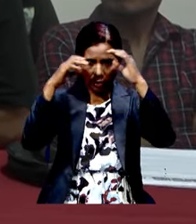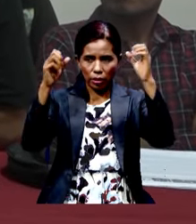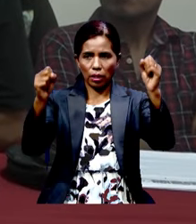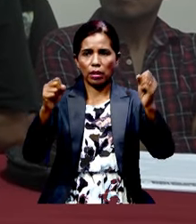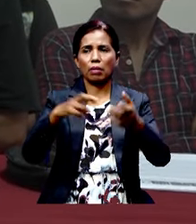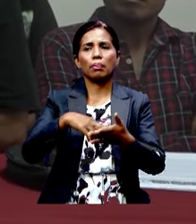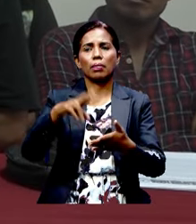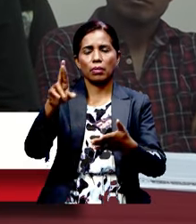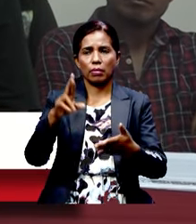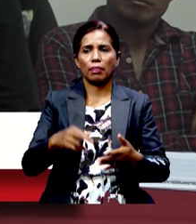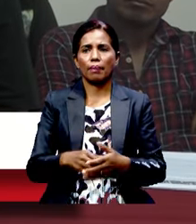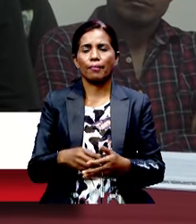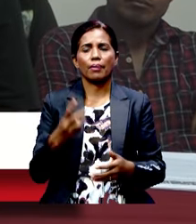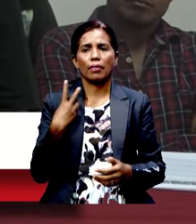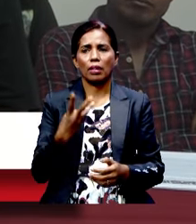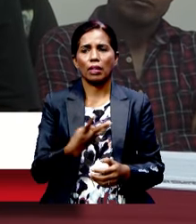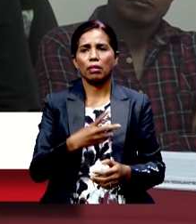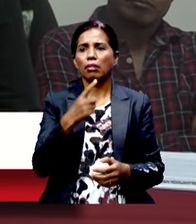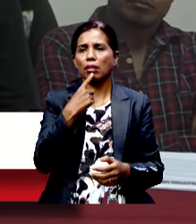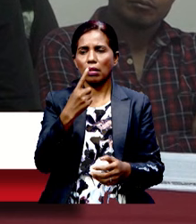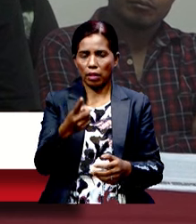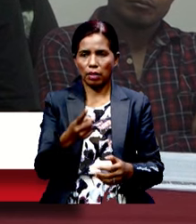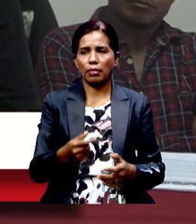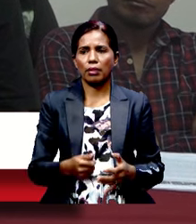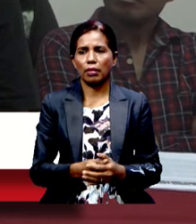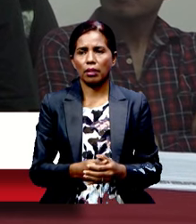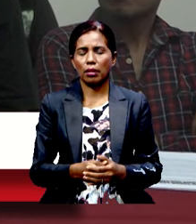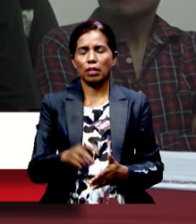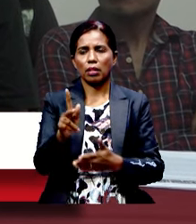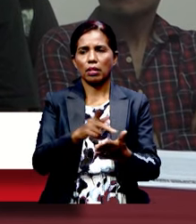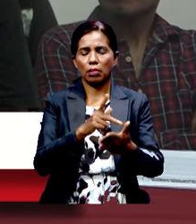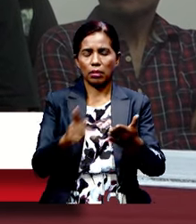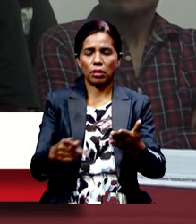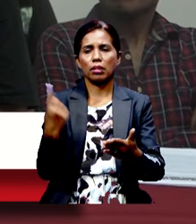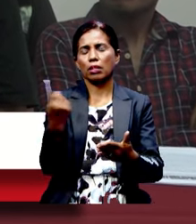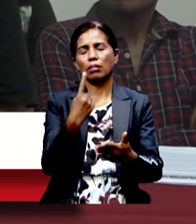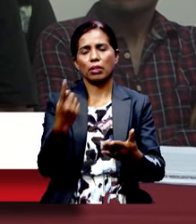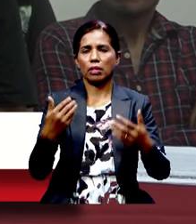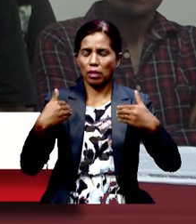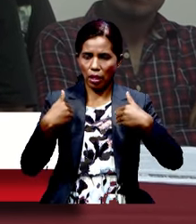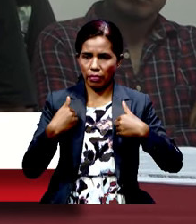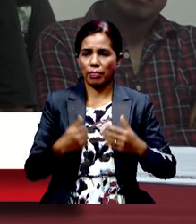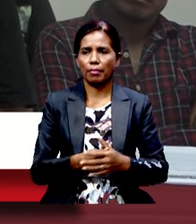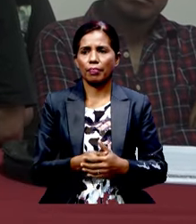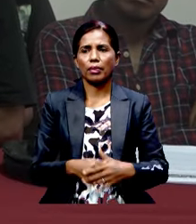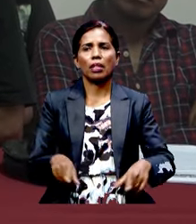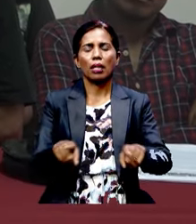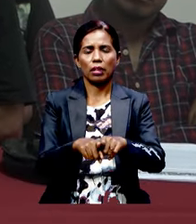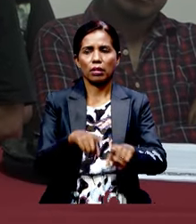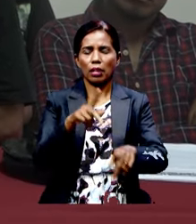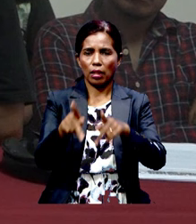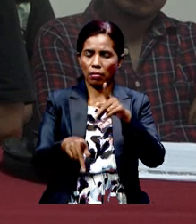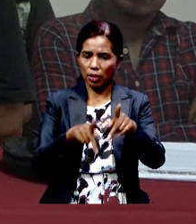promulga, ita tete kata kedehan, crime sira se buras, hane sano, ema elit